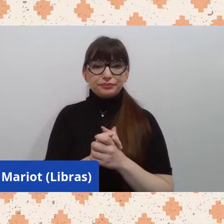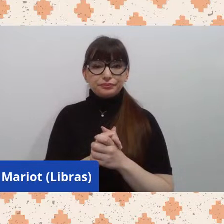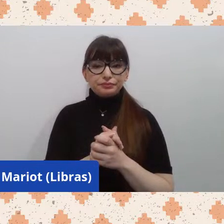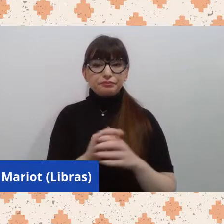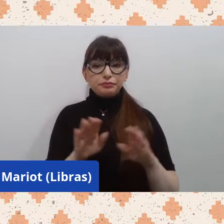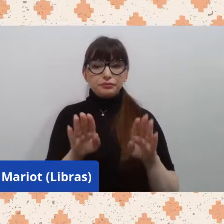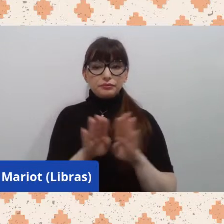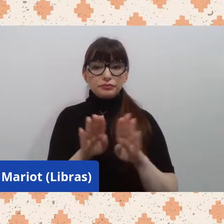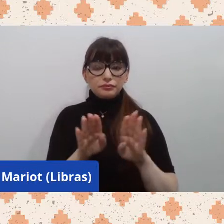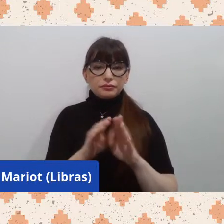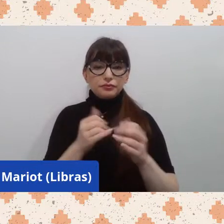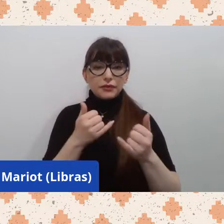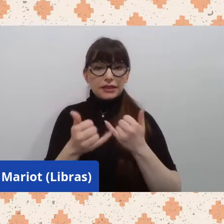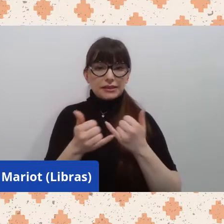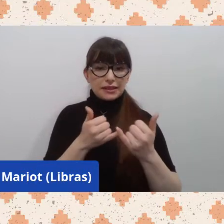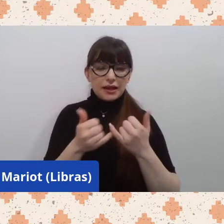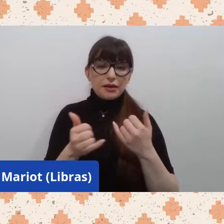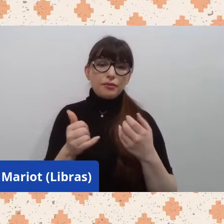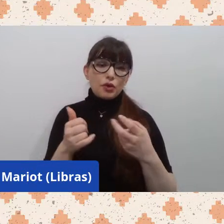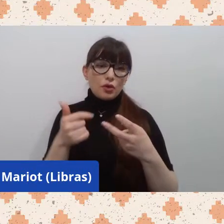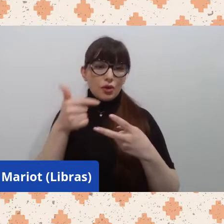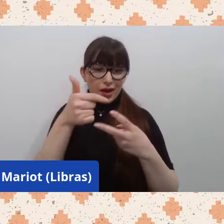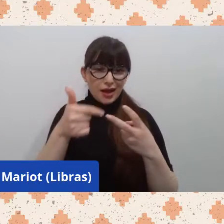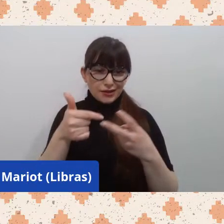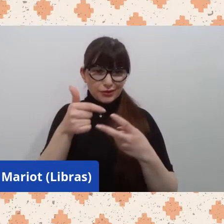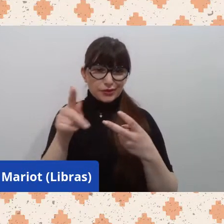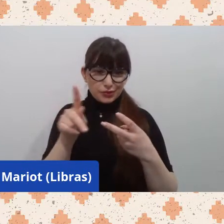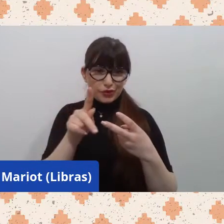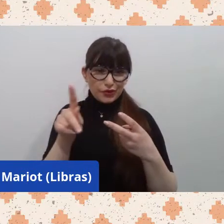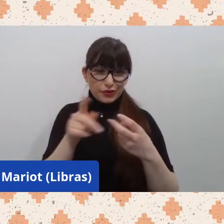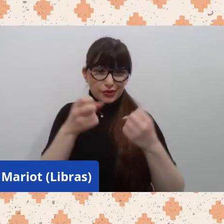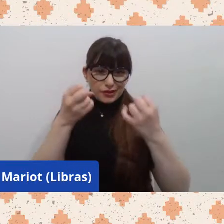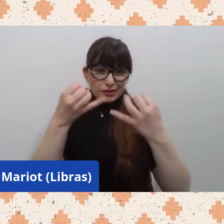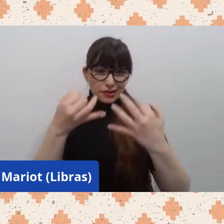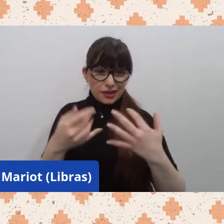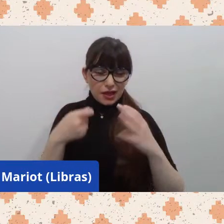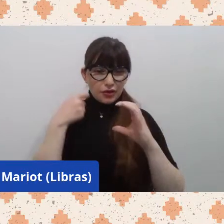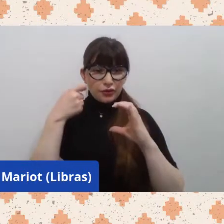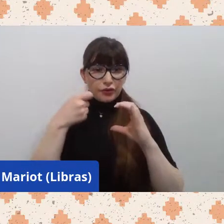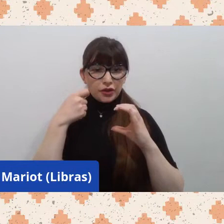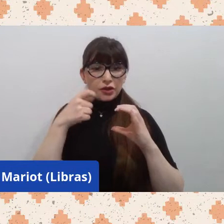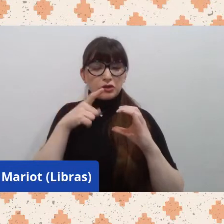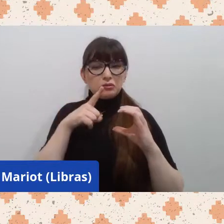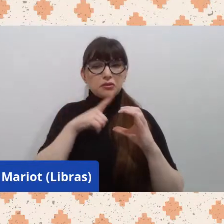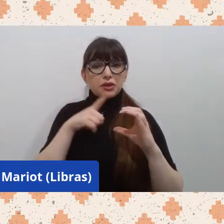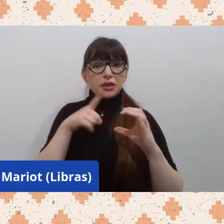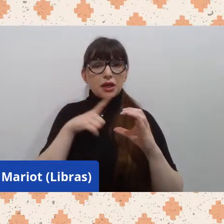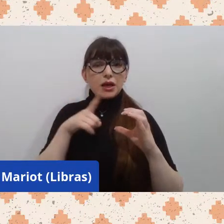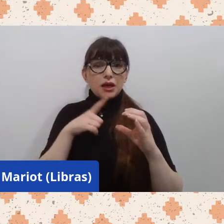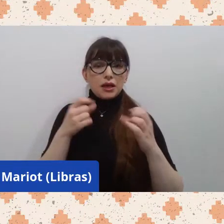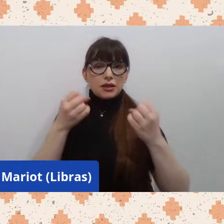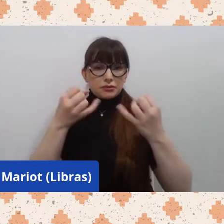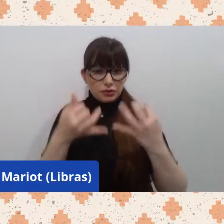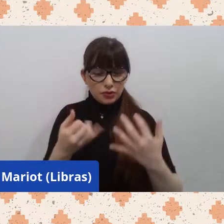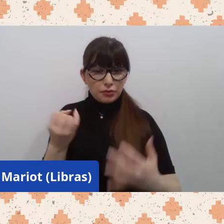a Rachel quanto a Felice, elas tocaram num ponto bem importante, que o objetivo